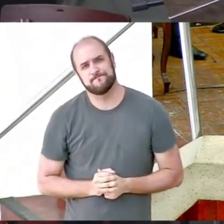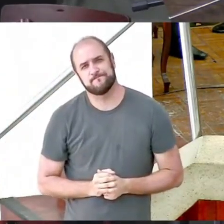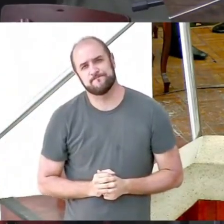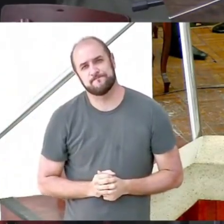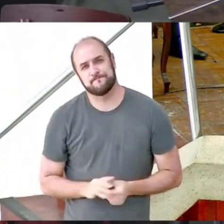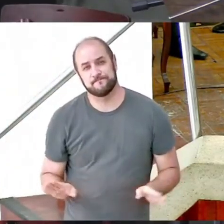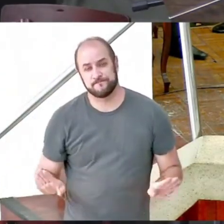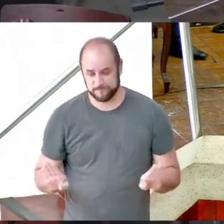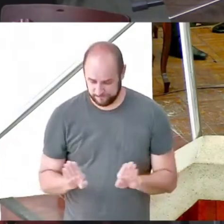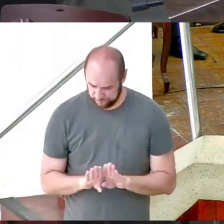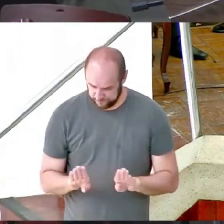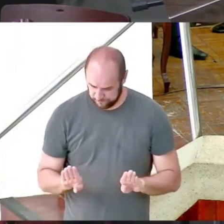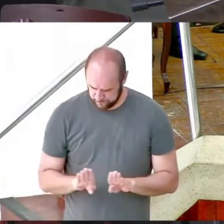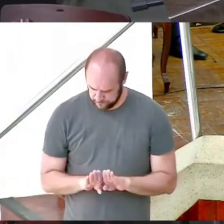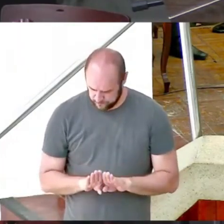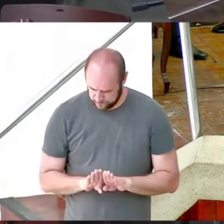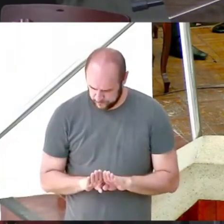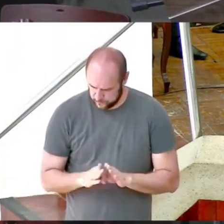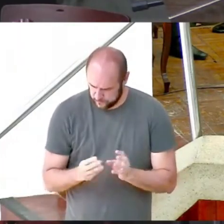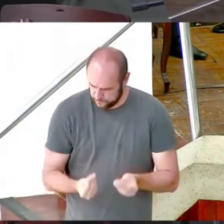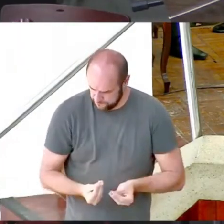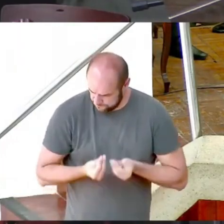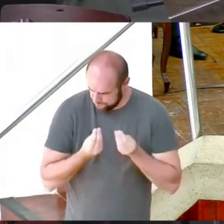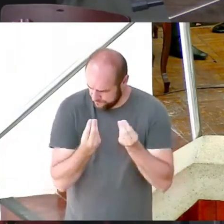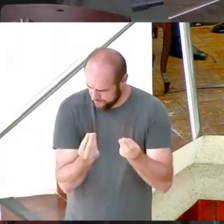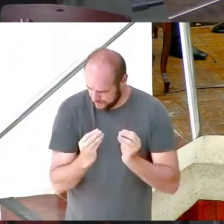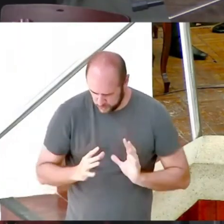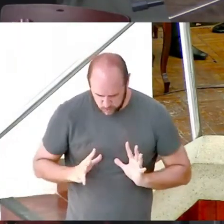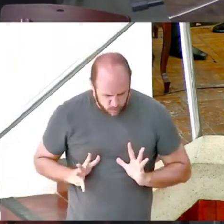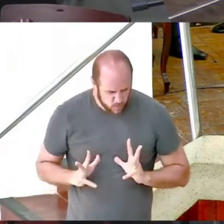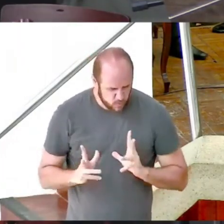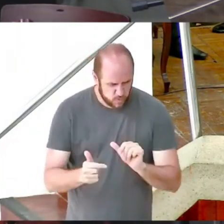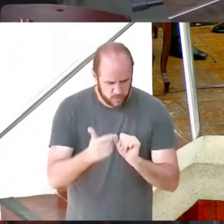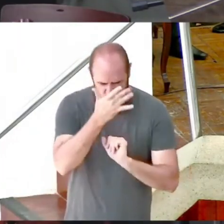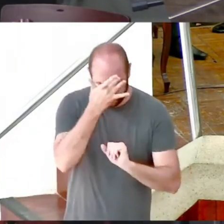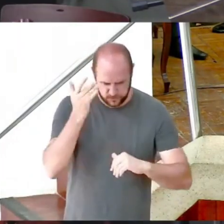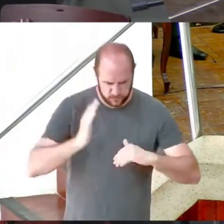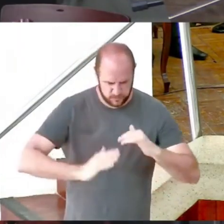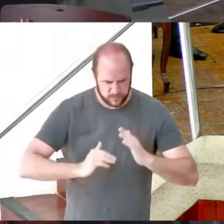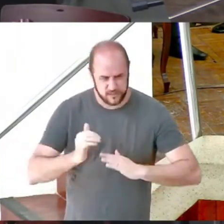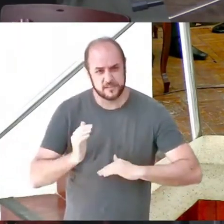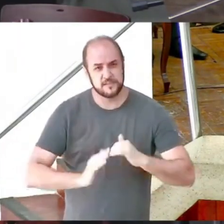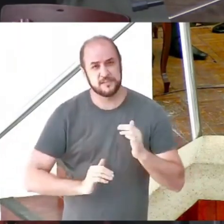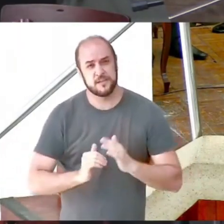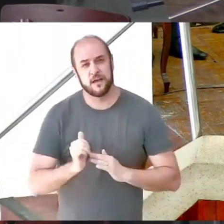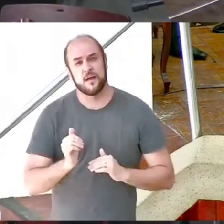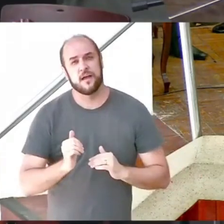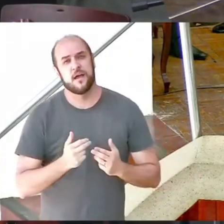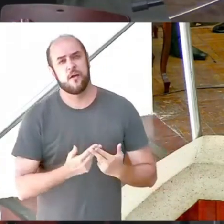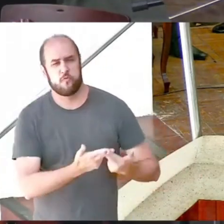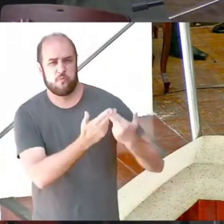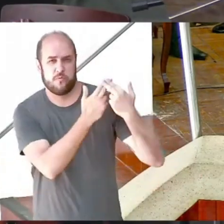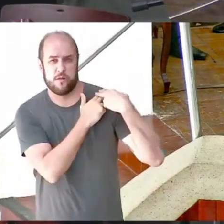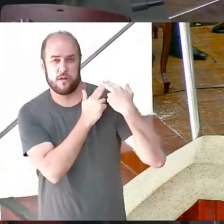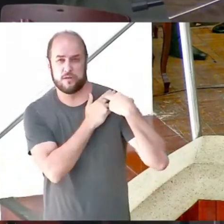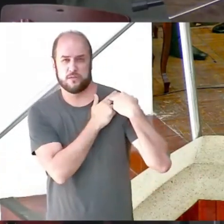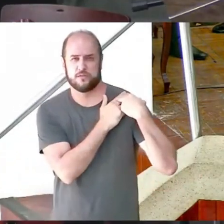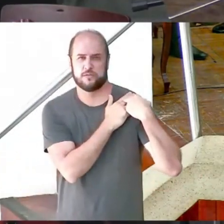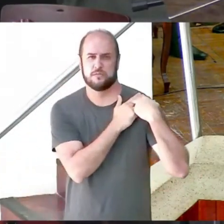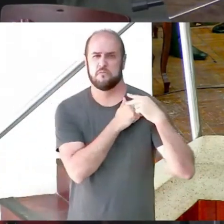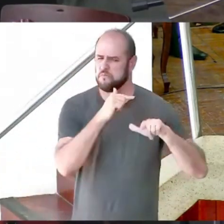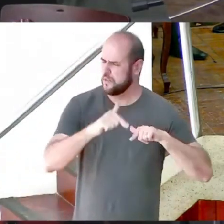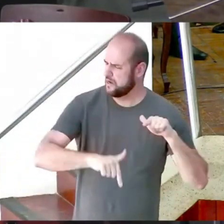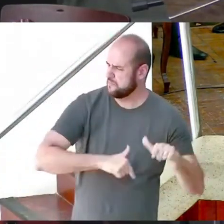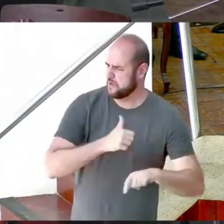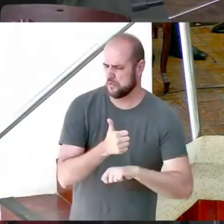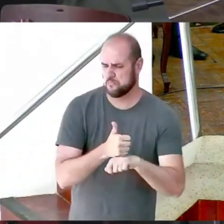Também que concedas que todos cumpram os deveres de seus ofícios e